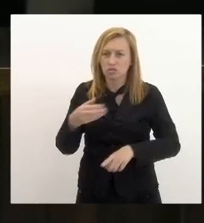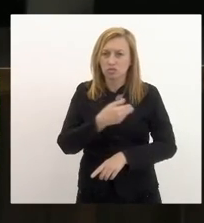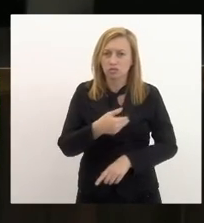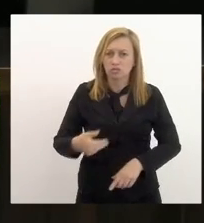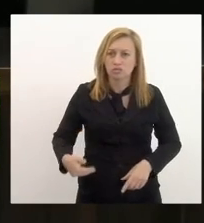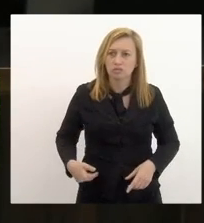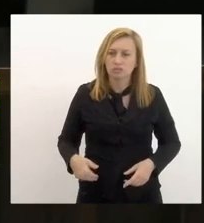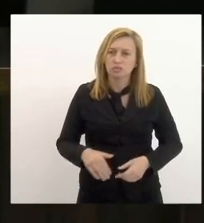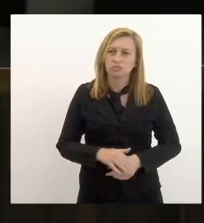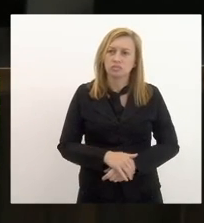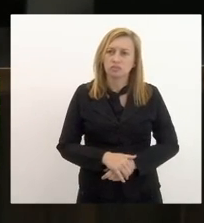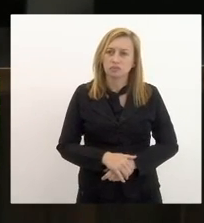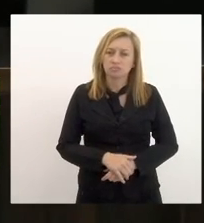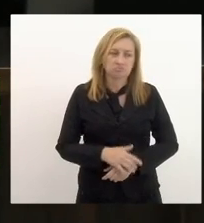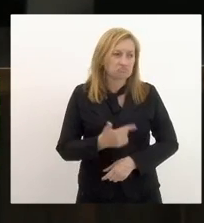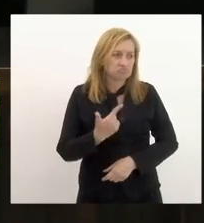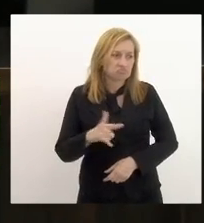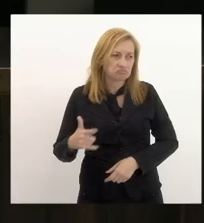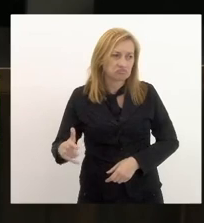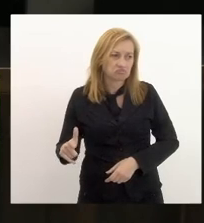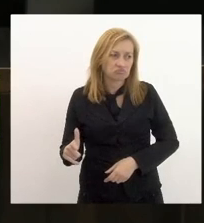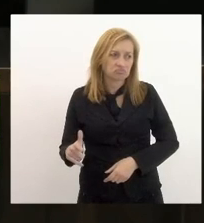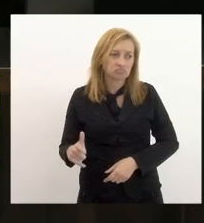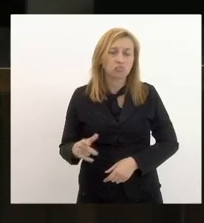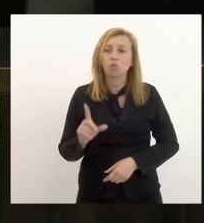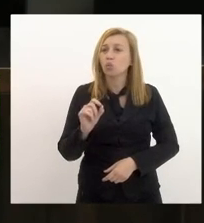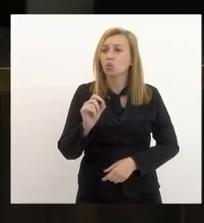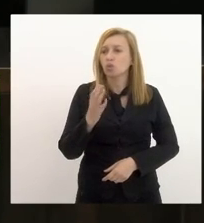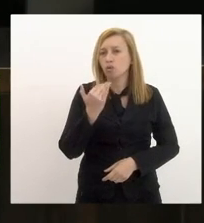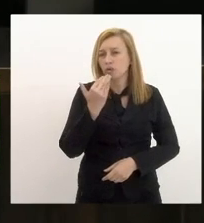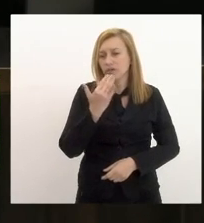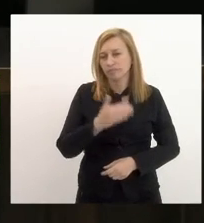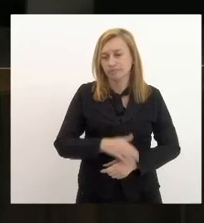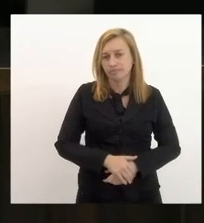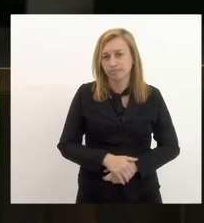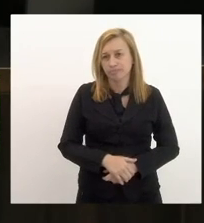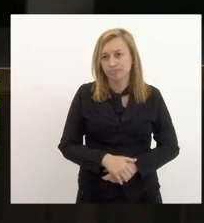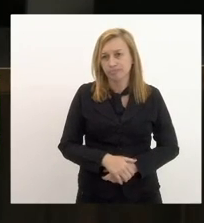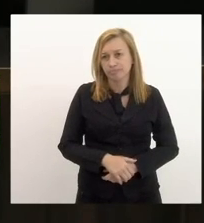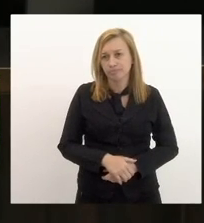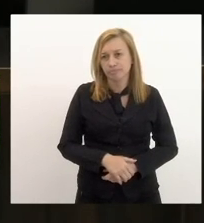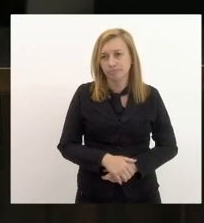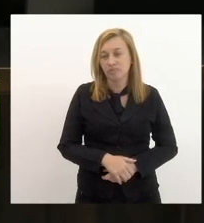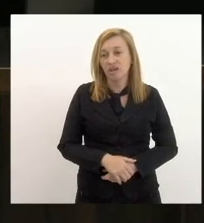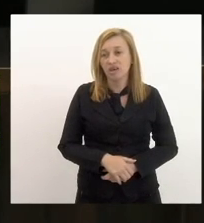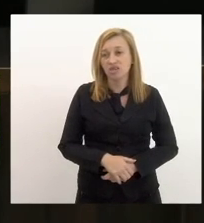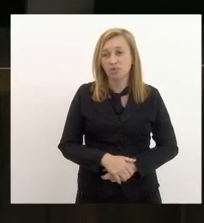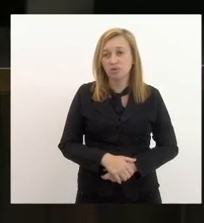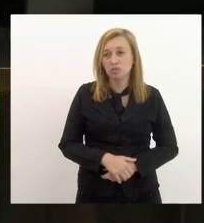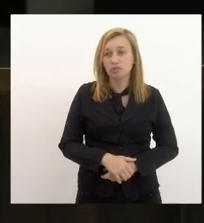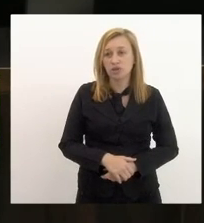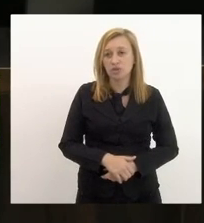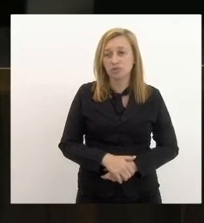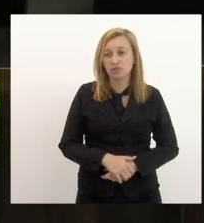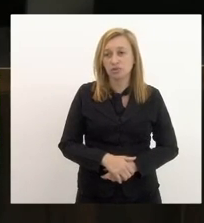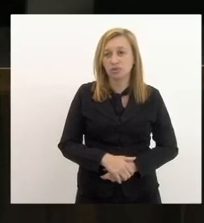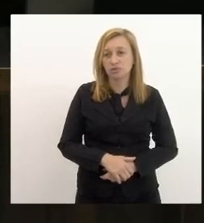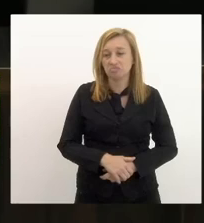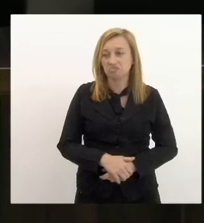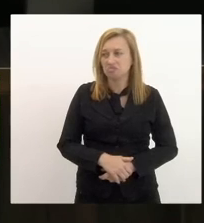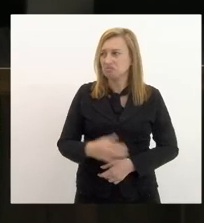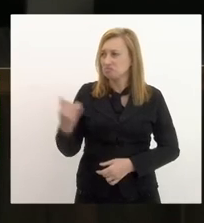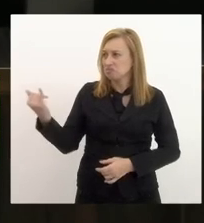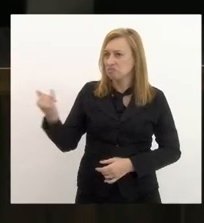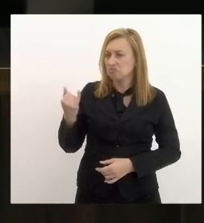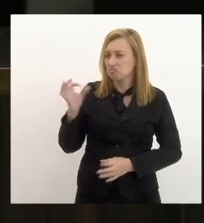público que não tinha o que comer o que não tinha que comer ninguém me